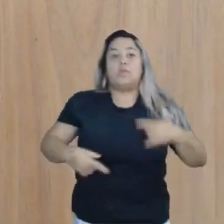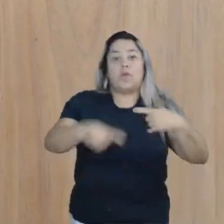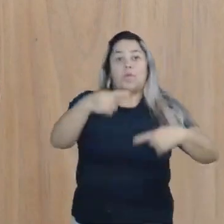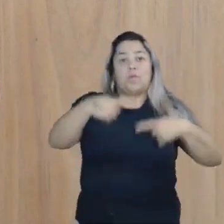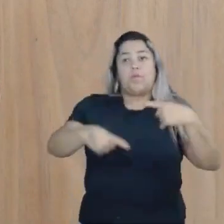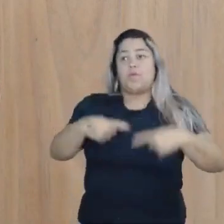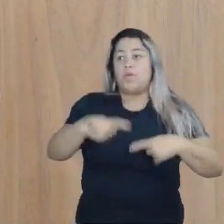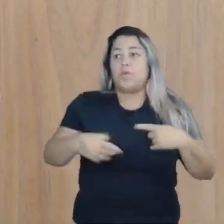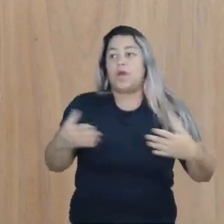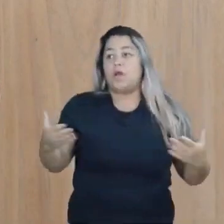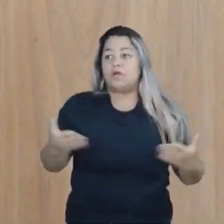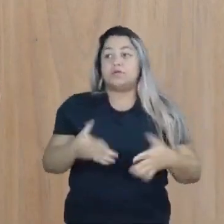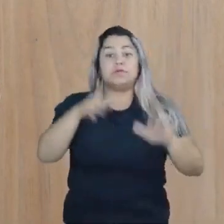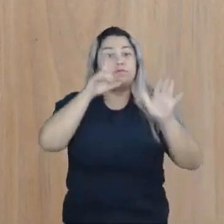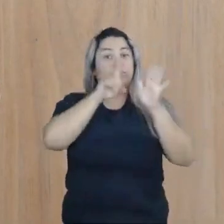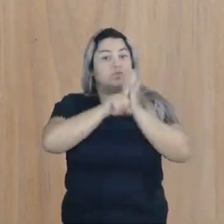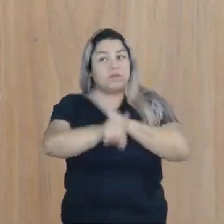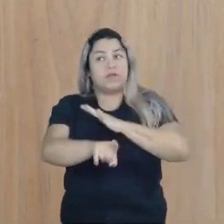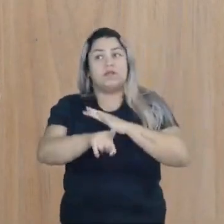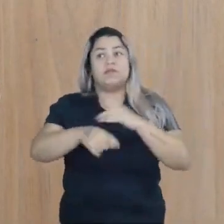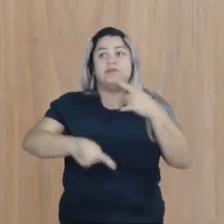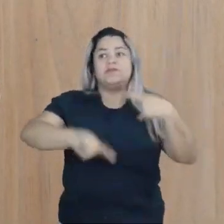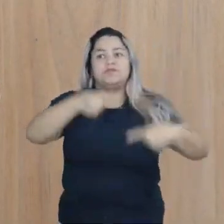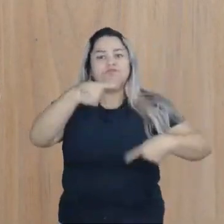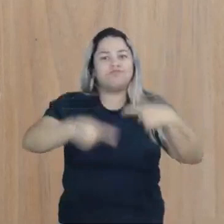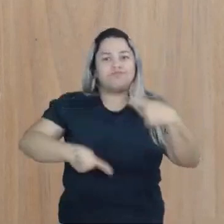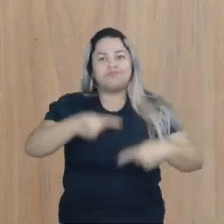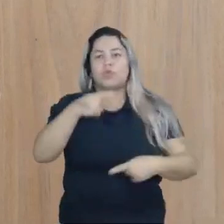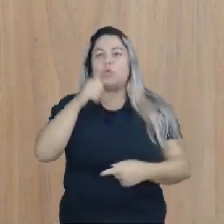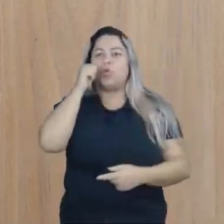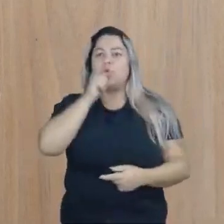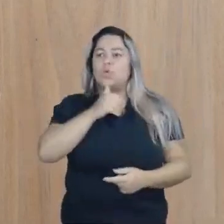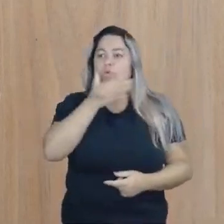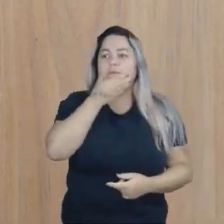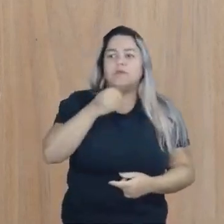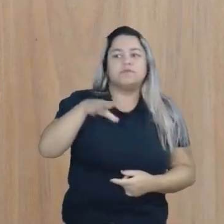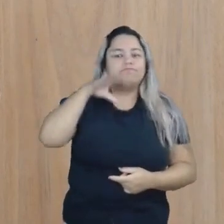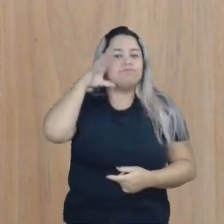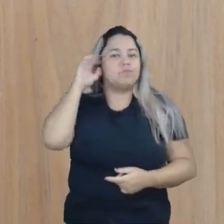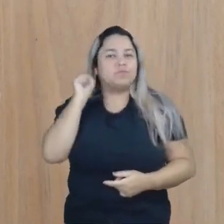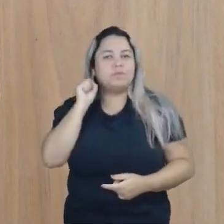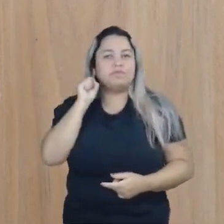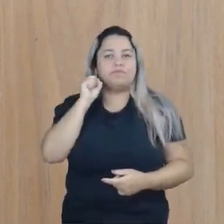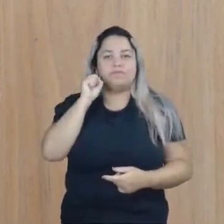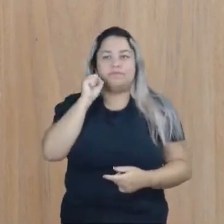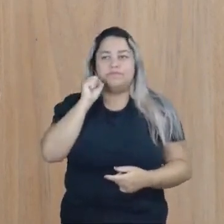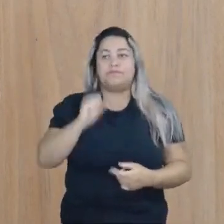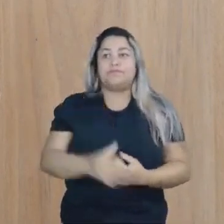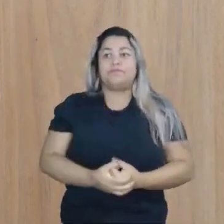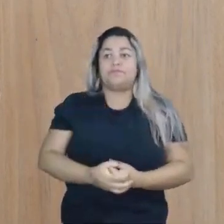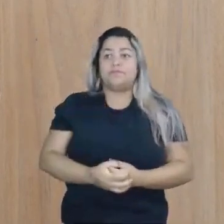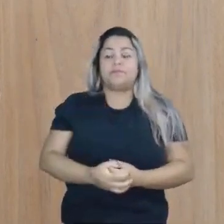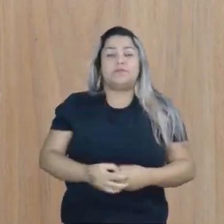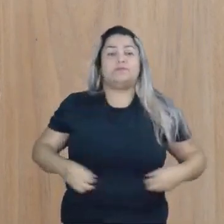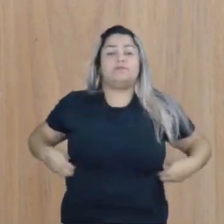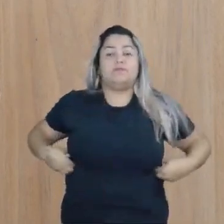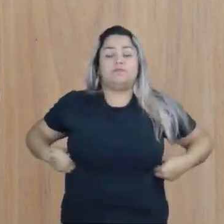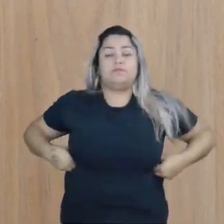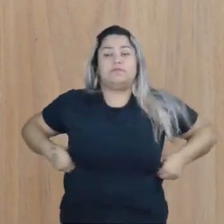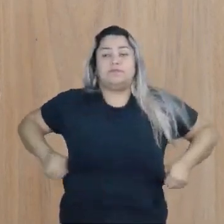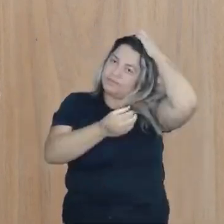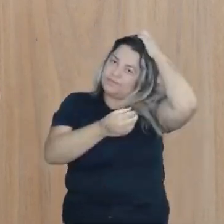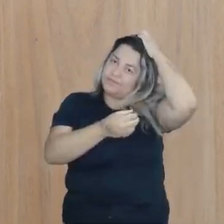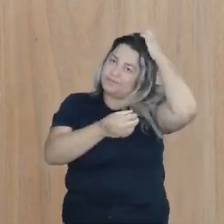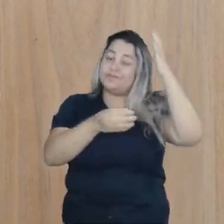atual sem perguntar para esses meninos, sem discutir com esses meninos e meninas, sem ouvi-los e principalmente sem colocá-los dentro